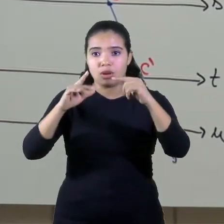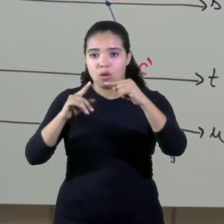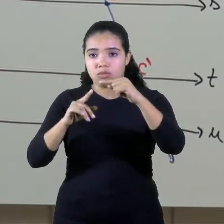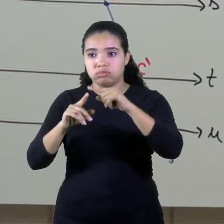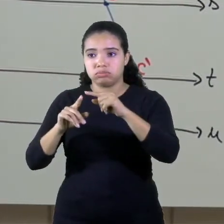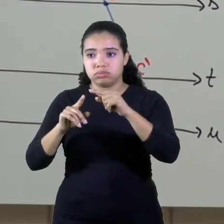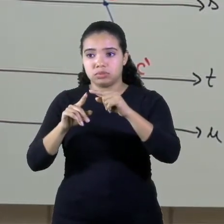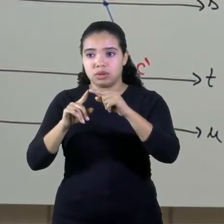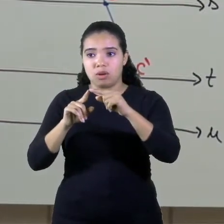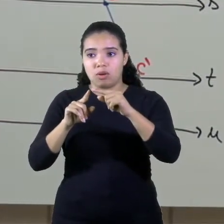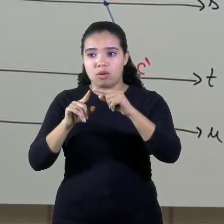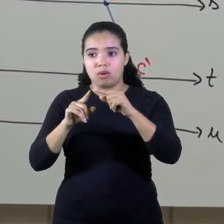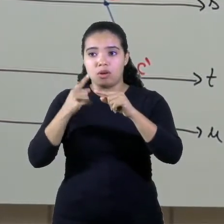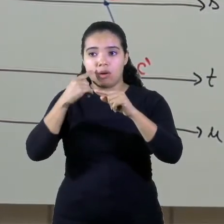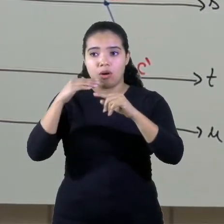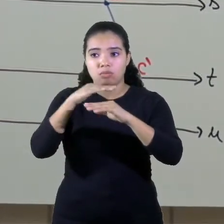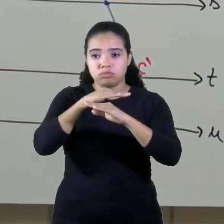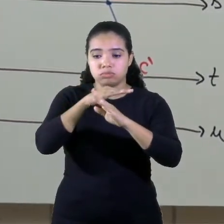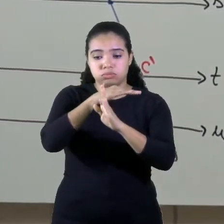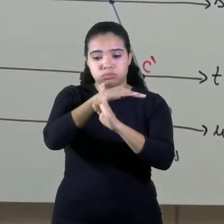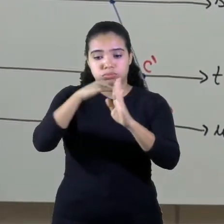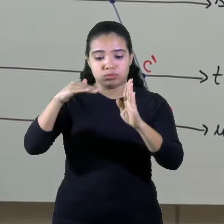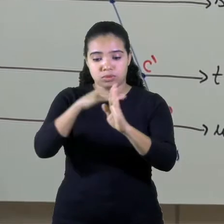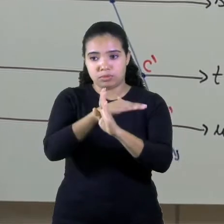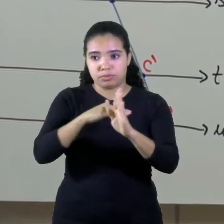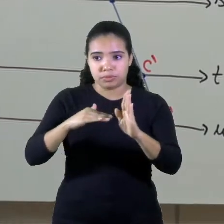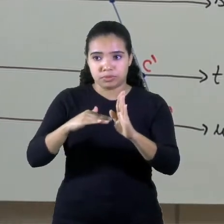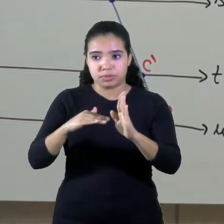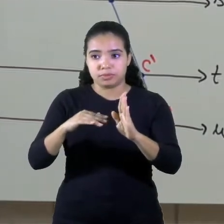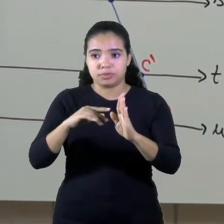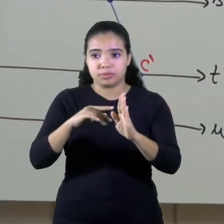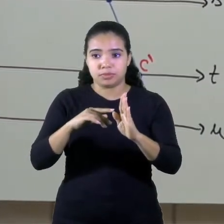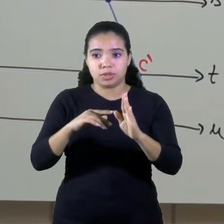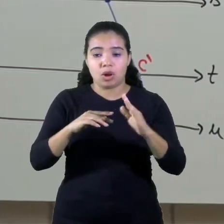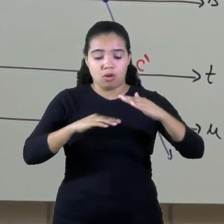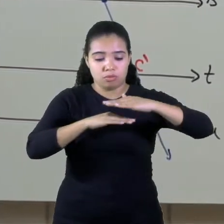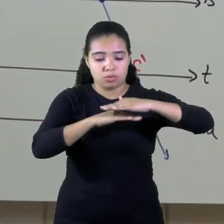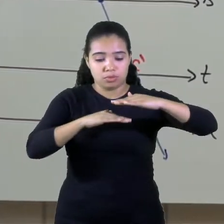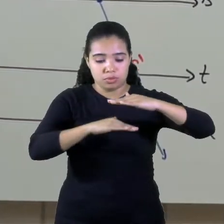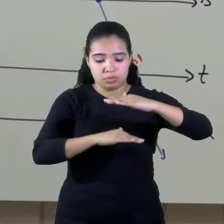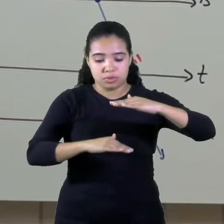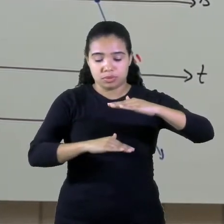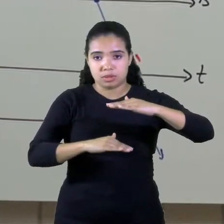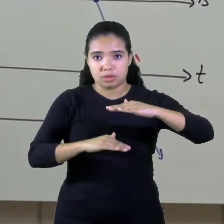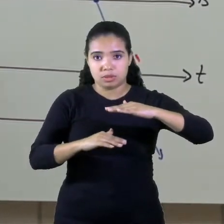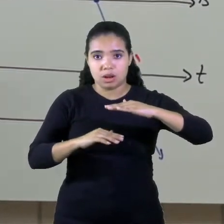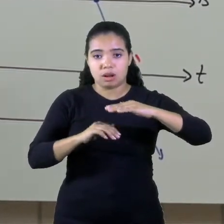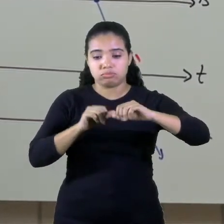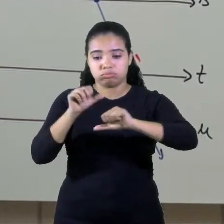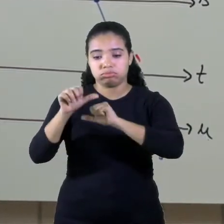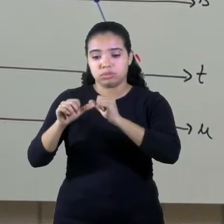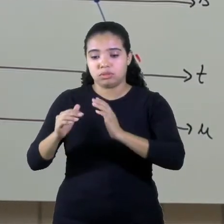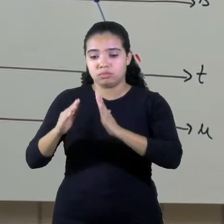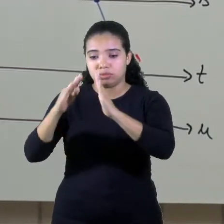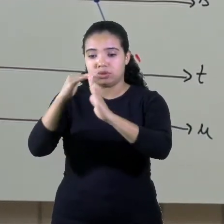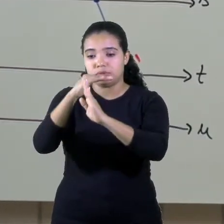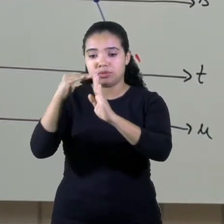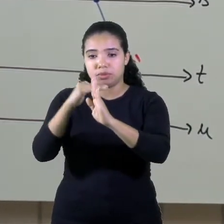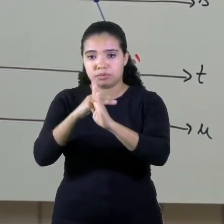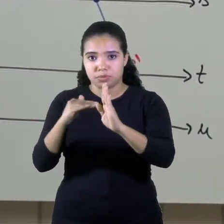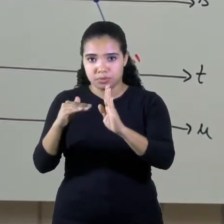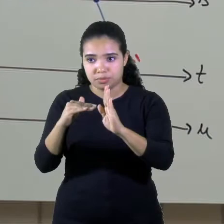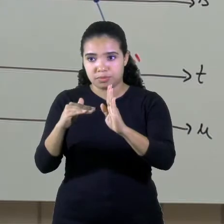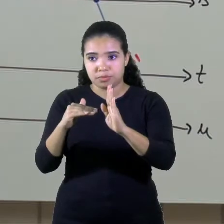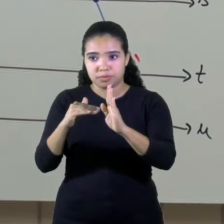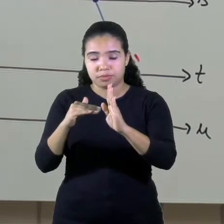das retas paralelas. Aqui eu tinha três, aqui eu coloquei apenas duas por necessidade de rememorar. Essas